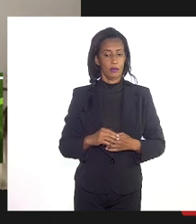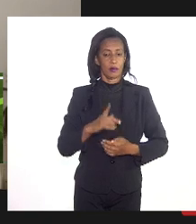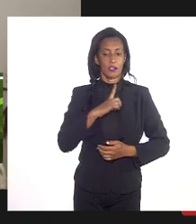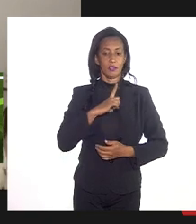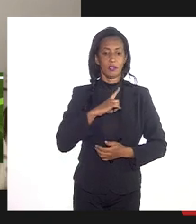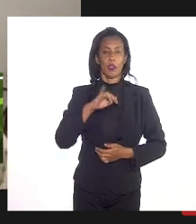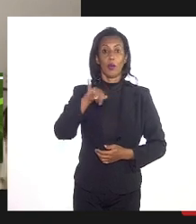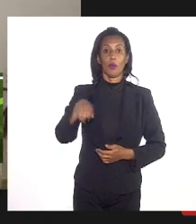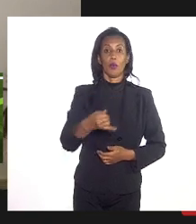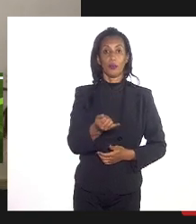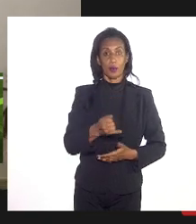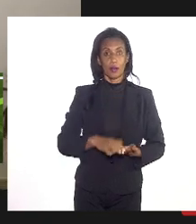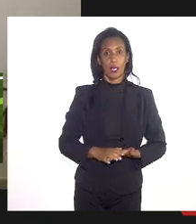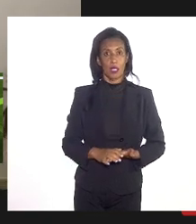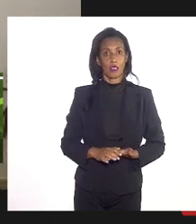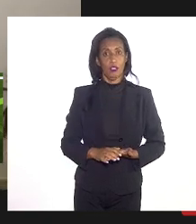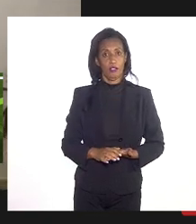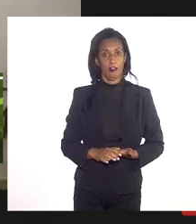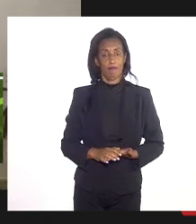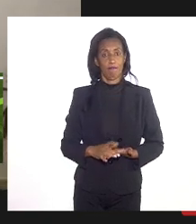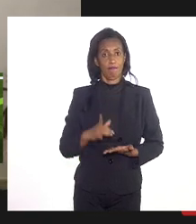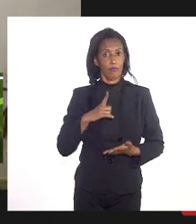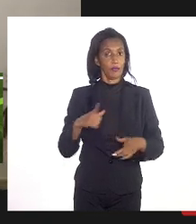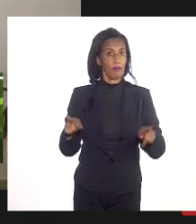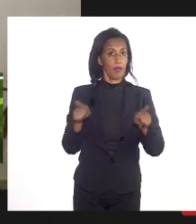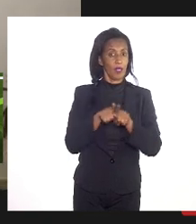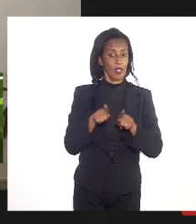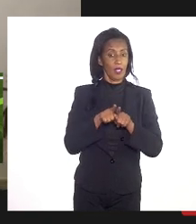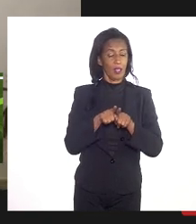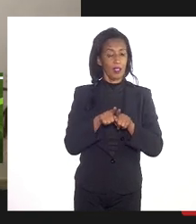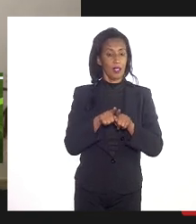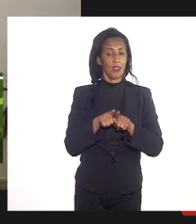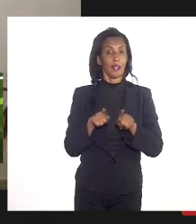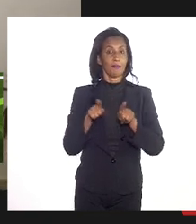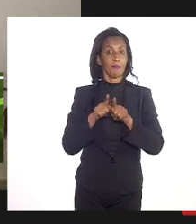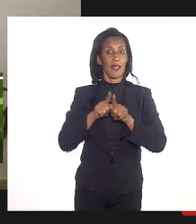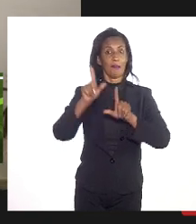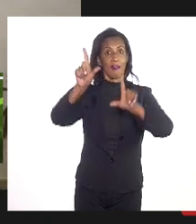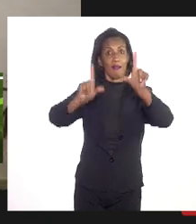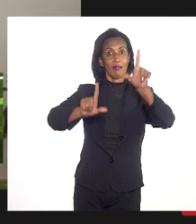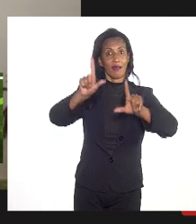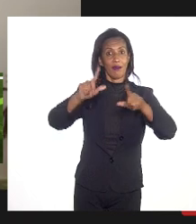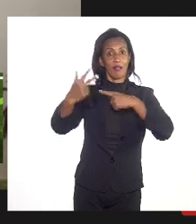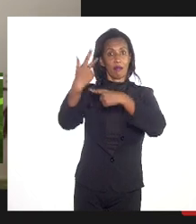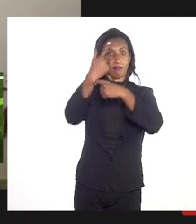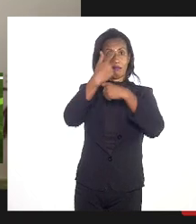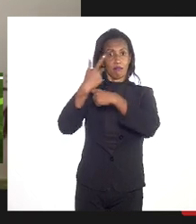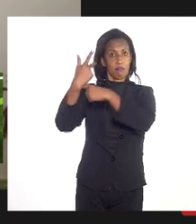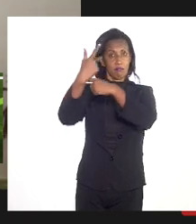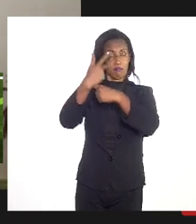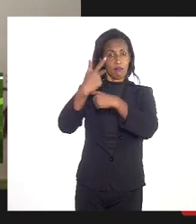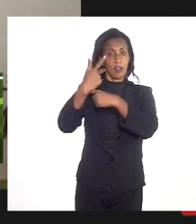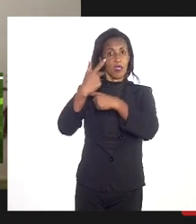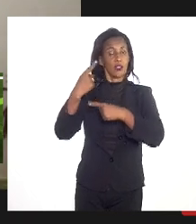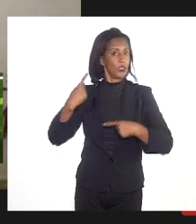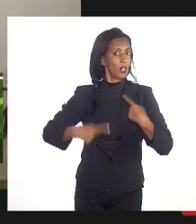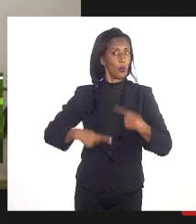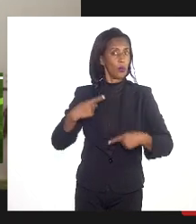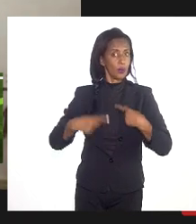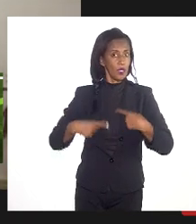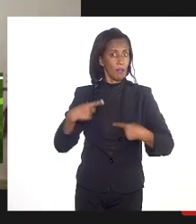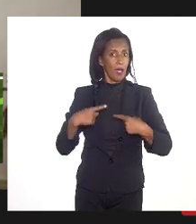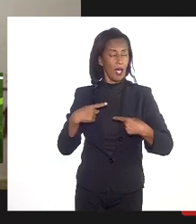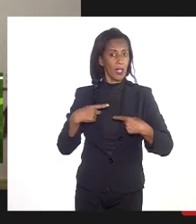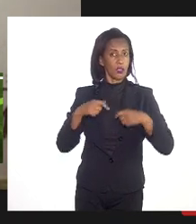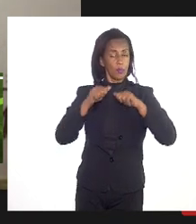a oportunidade de, inclusive, ser transmitido pela TV Alerj, de fazer um debate para que possa, inclusive,